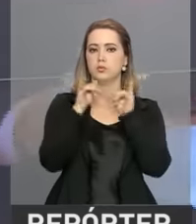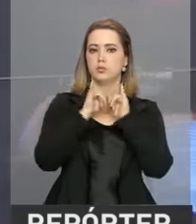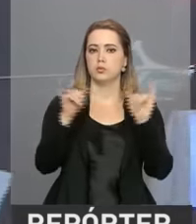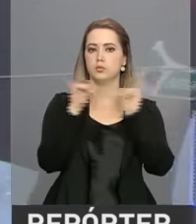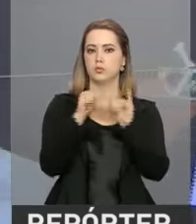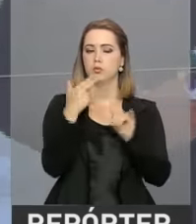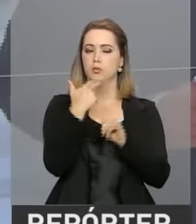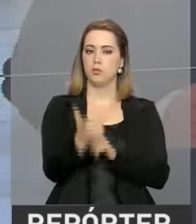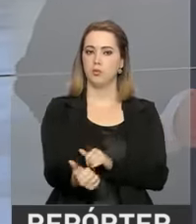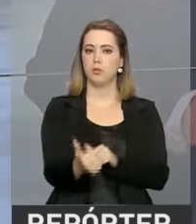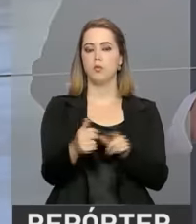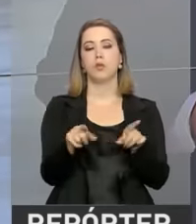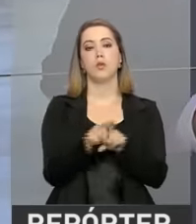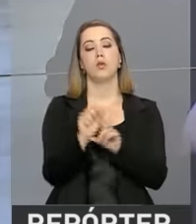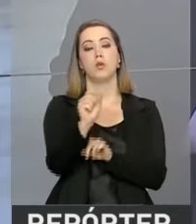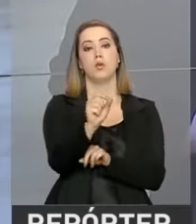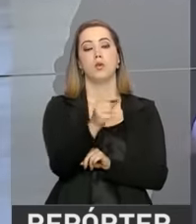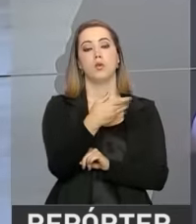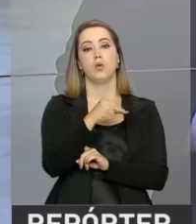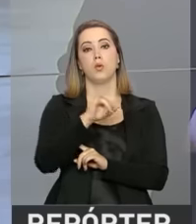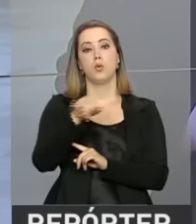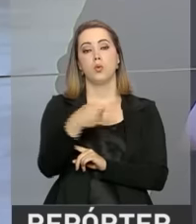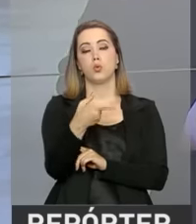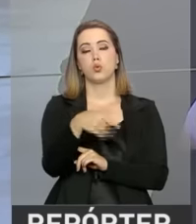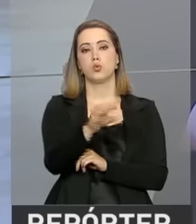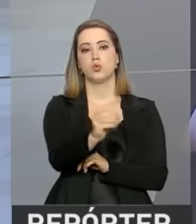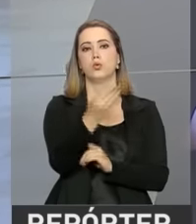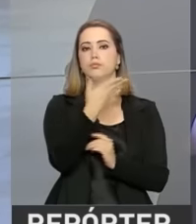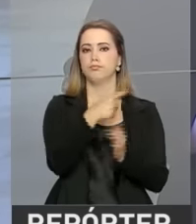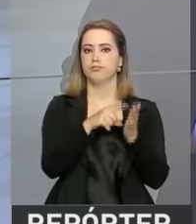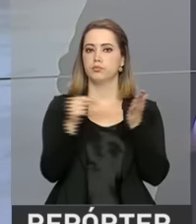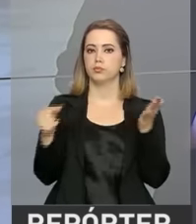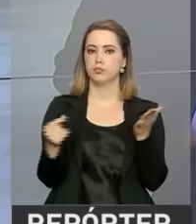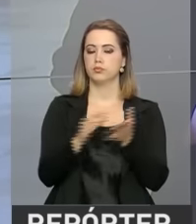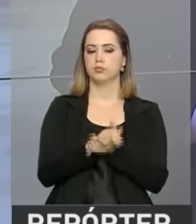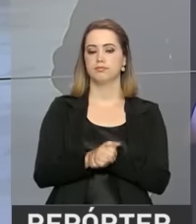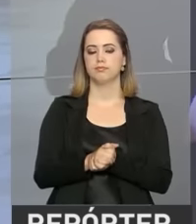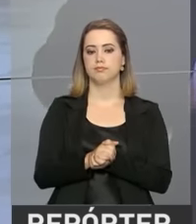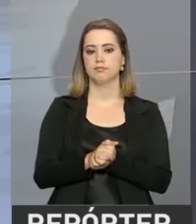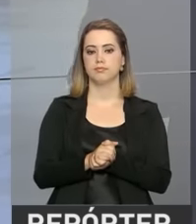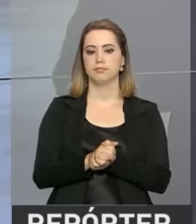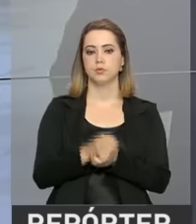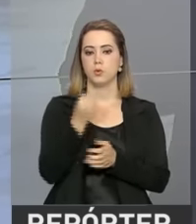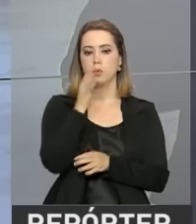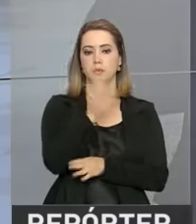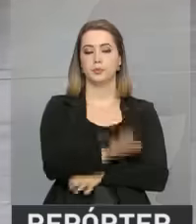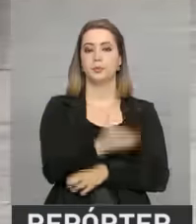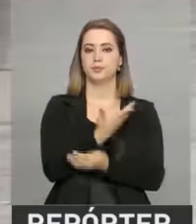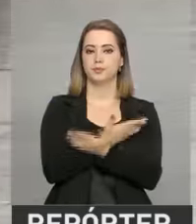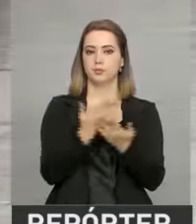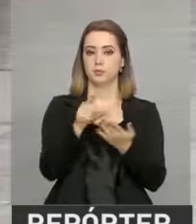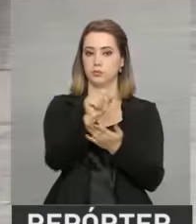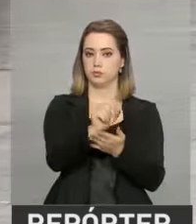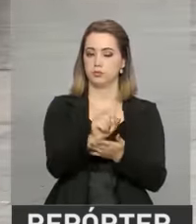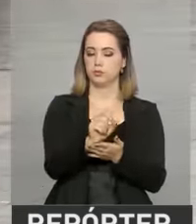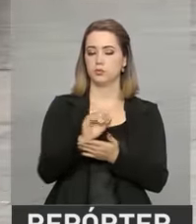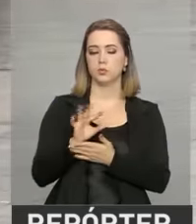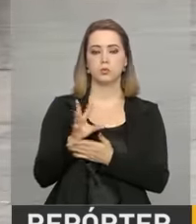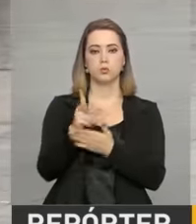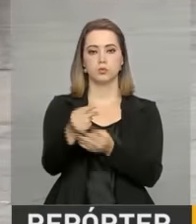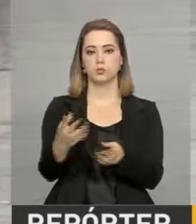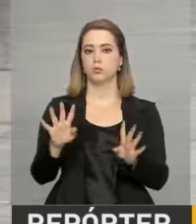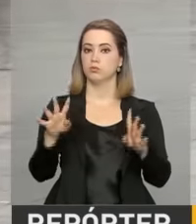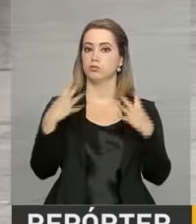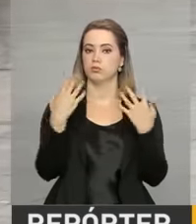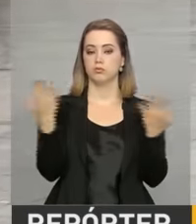Neto, que está no Palácio do Planalto e traz todas as informações para a gente. Boa tarde, João Pedro. Boa tarde, Zé Luiz, a você e a todos que nos